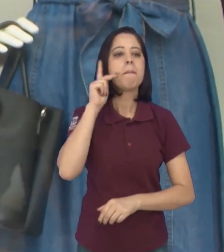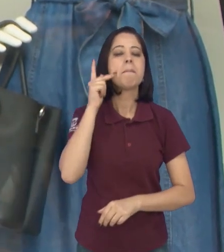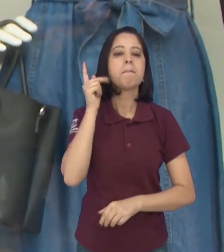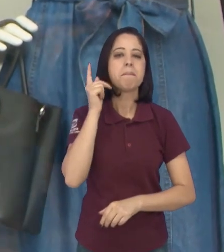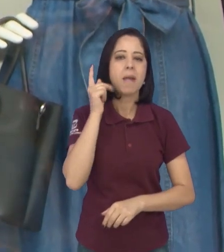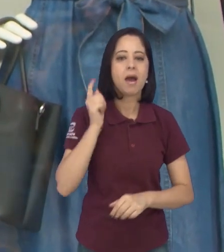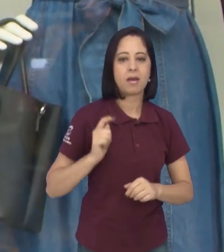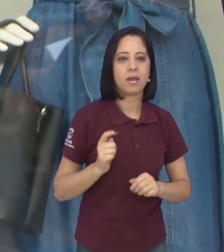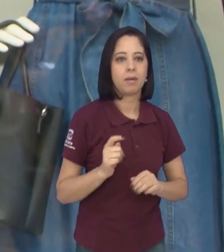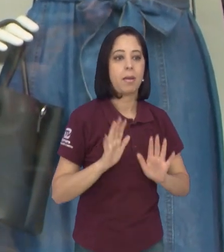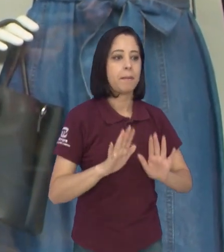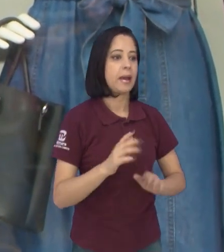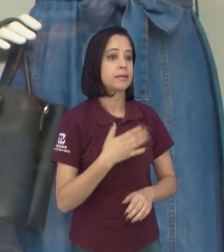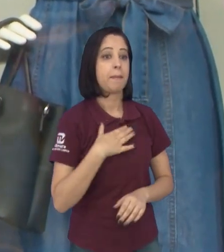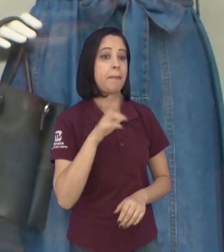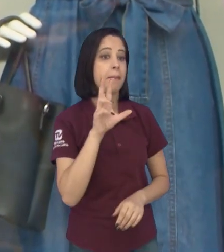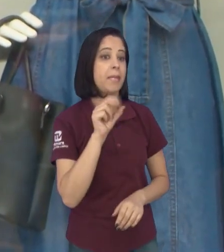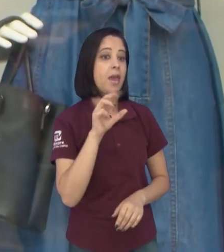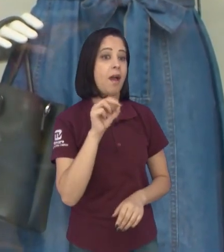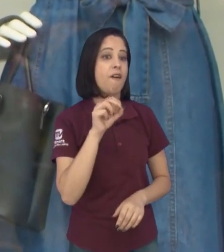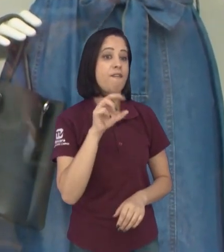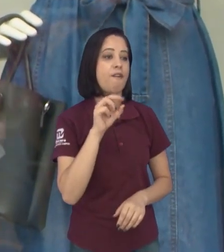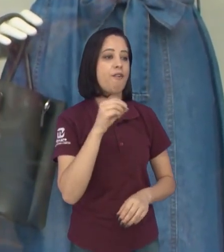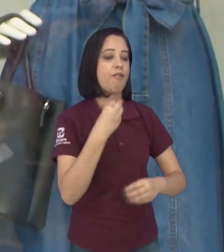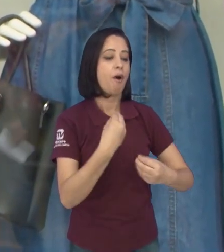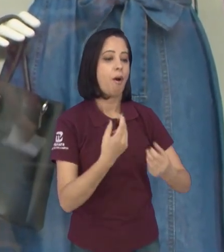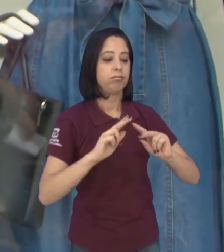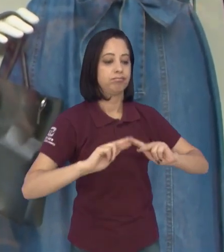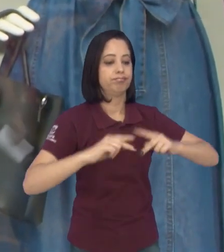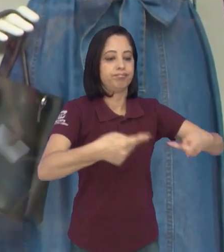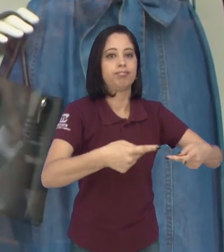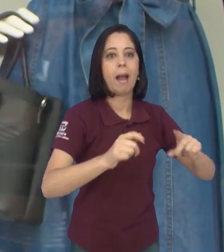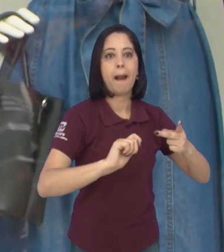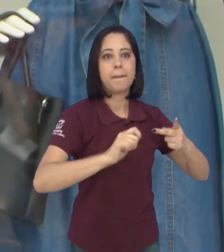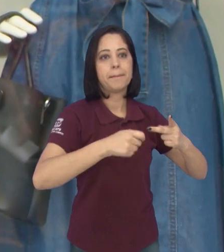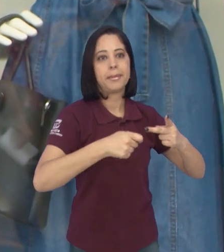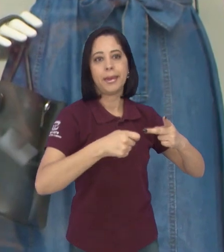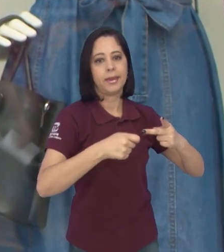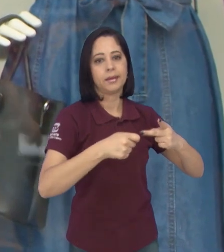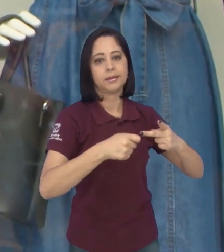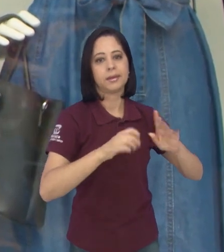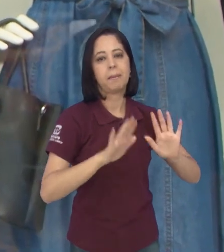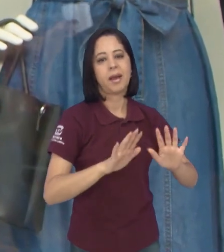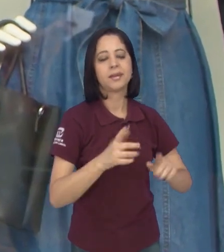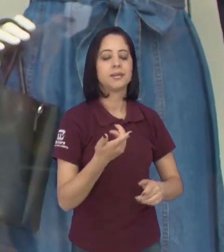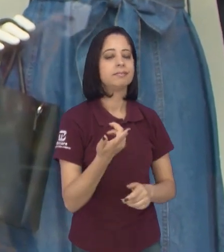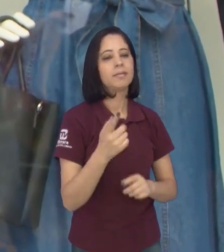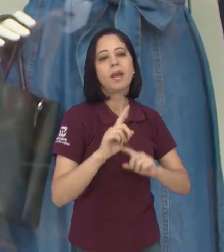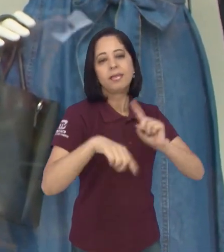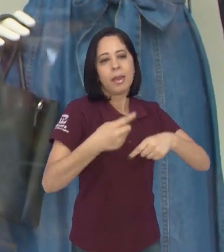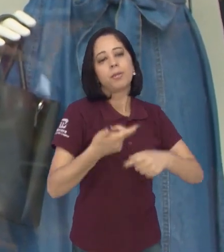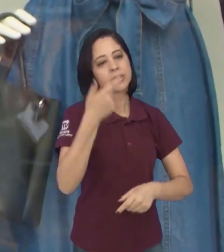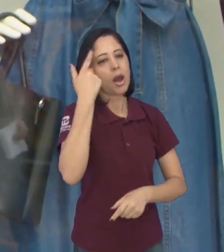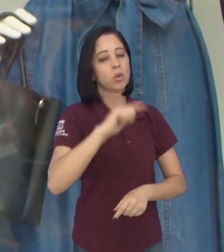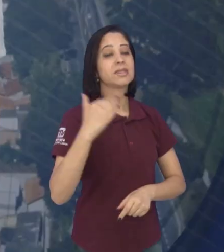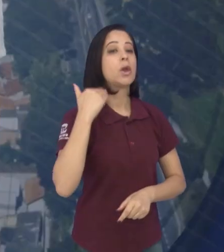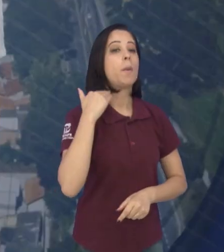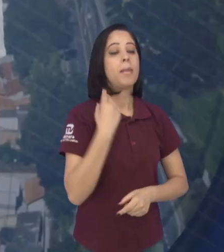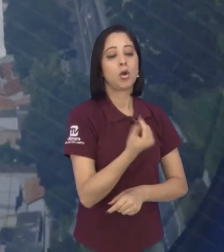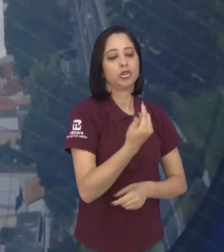acabou passando um Pix de R$ 150 para eles. Mas deu tudo certo depois, ela conseguiu estornar o dinheiro com o banco e tal.